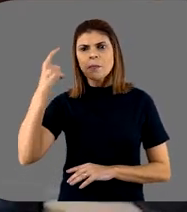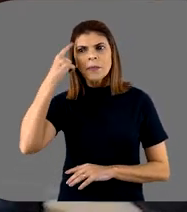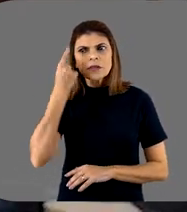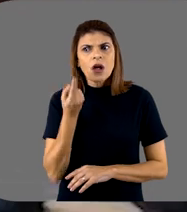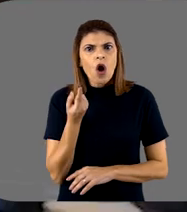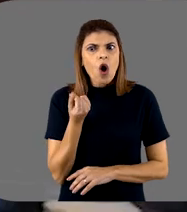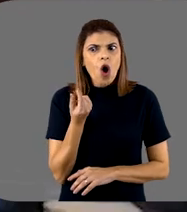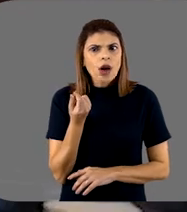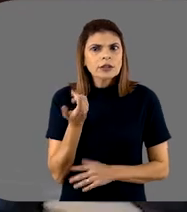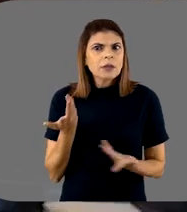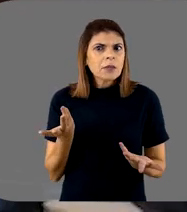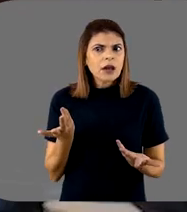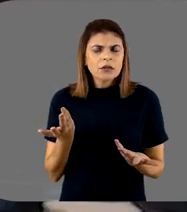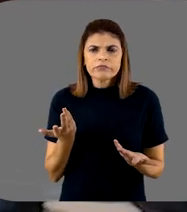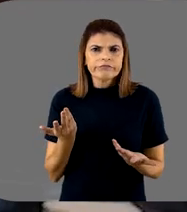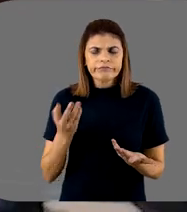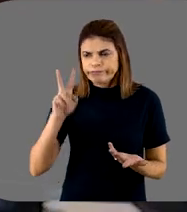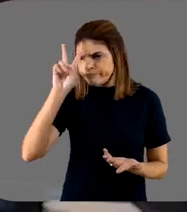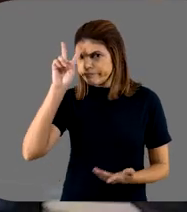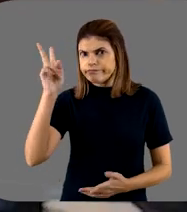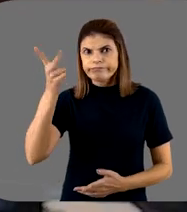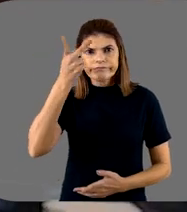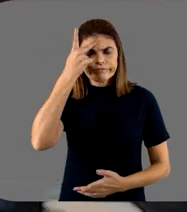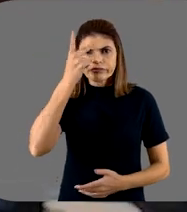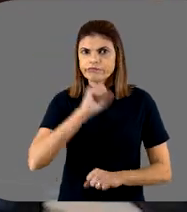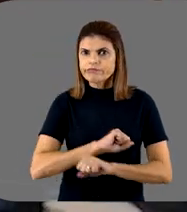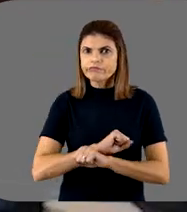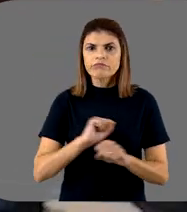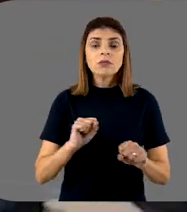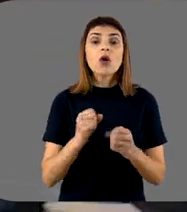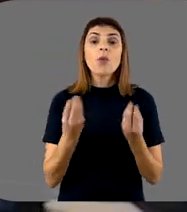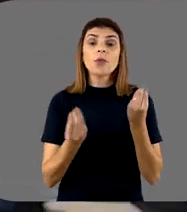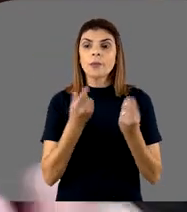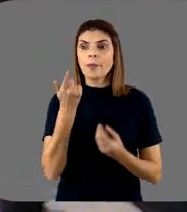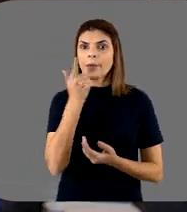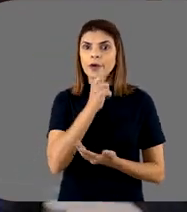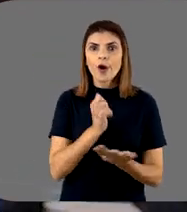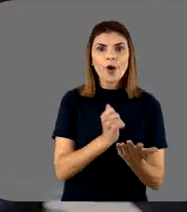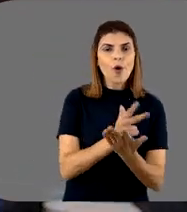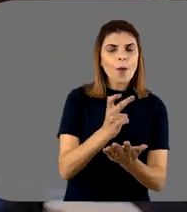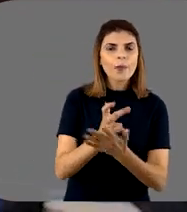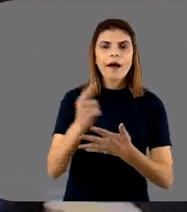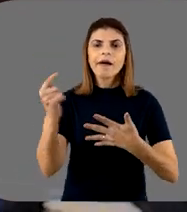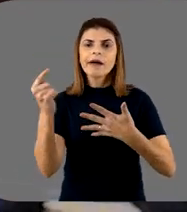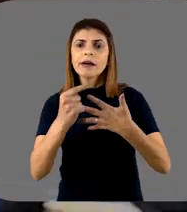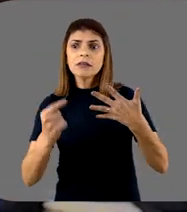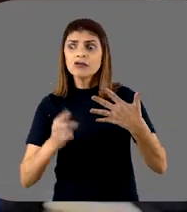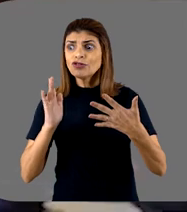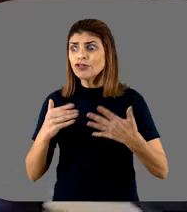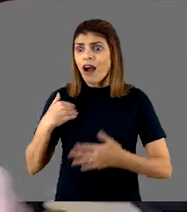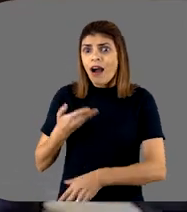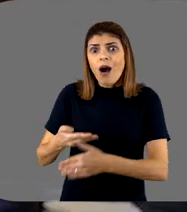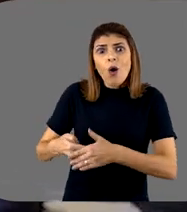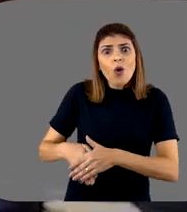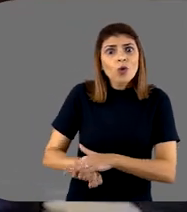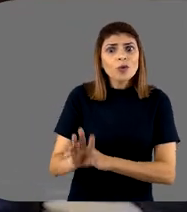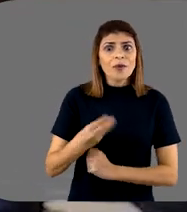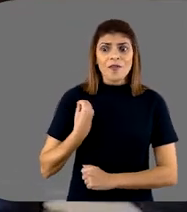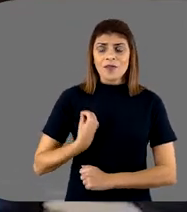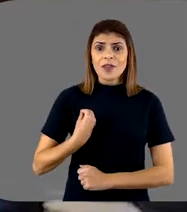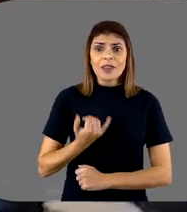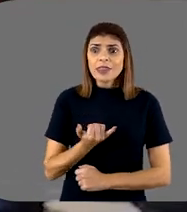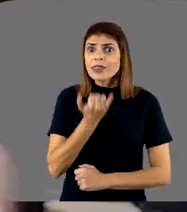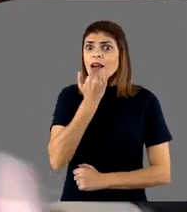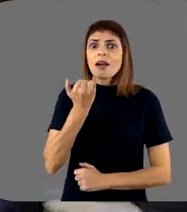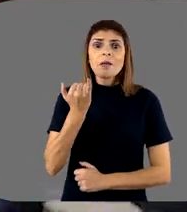repensar o orçamento de uma maneira assim radical né Por exemplo pra aquisição de itens que eram rotineiros na nossa